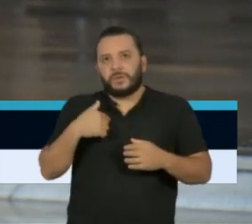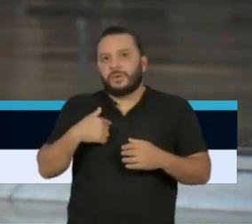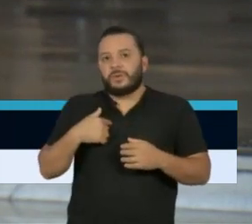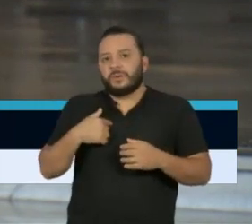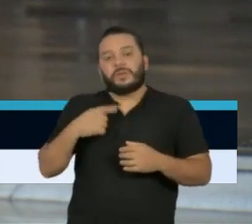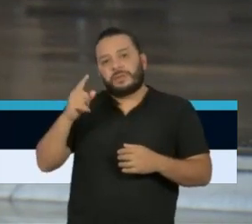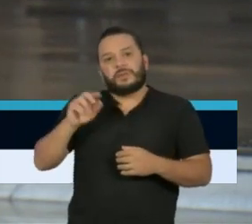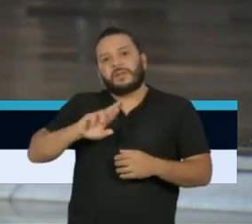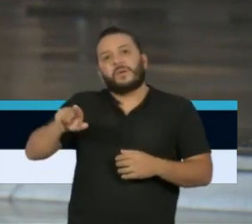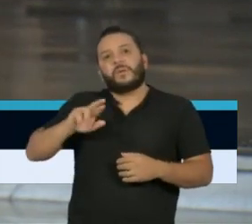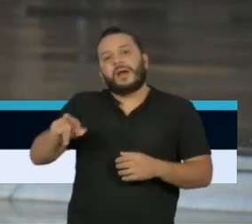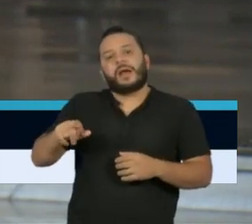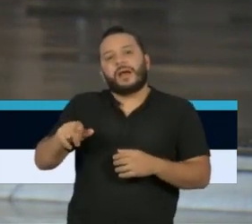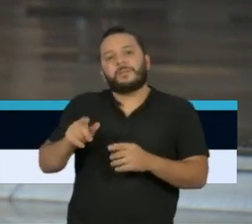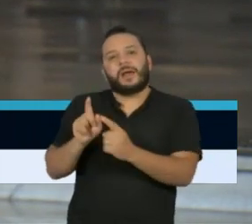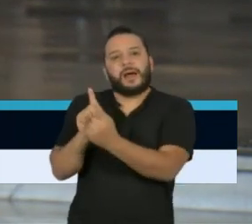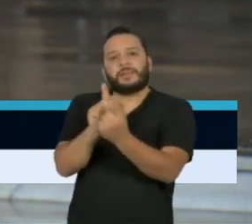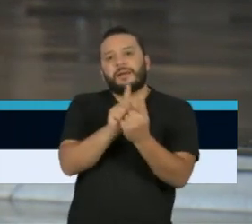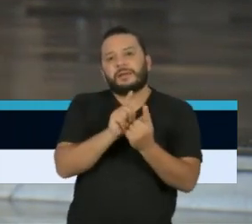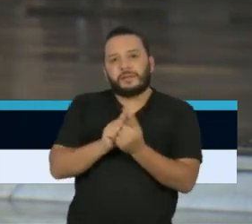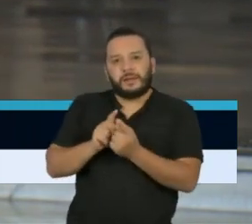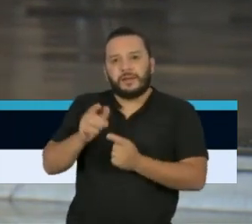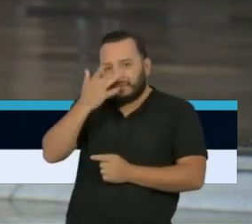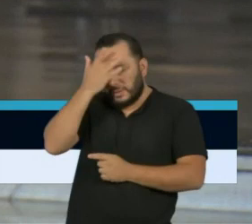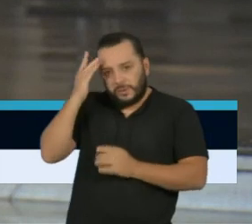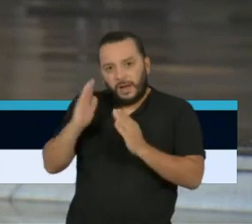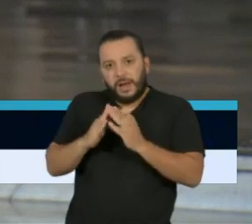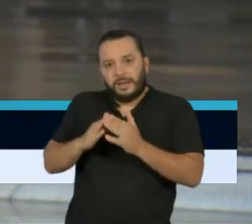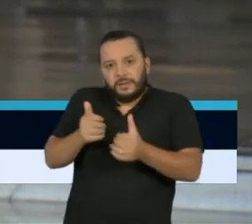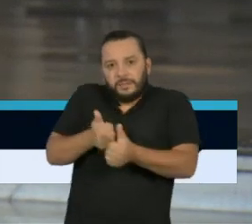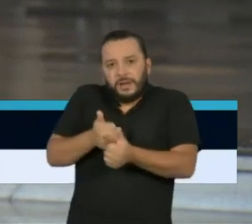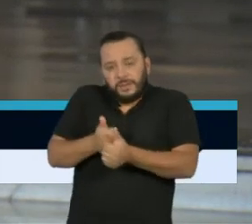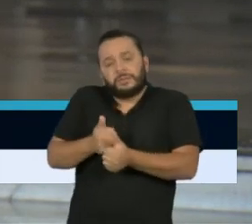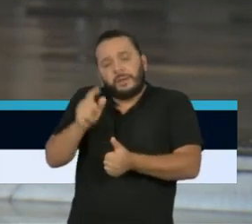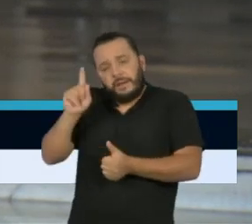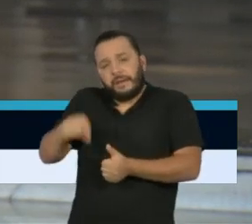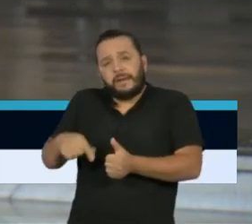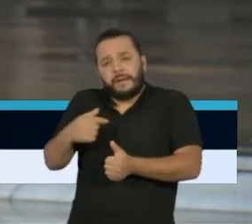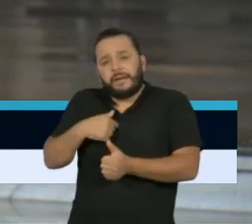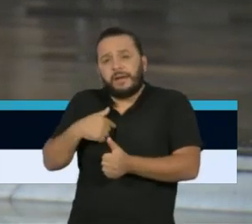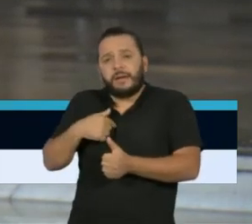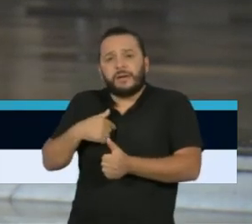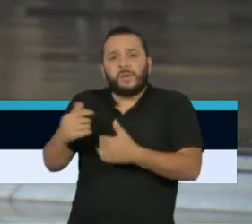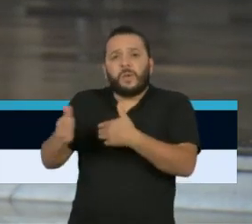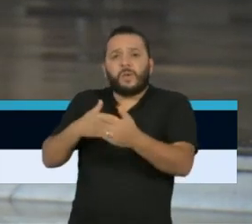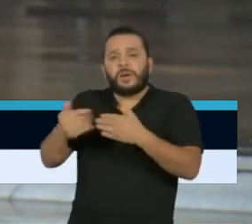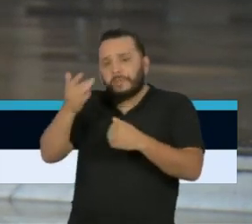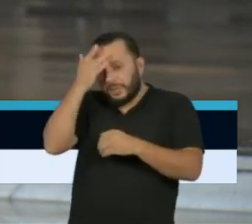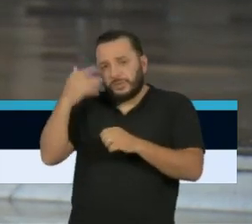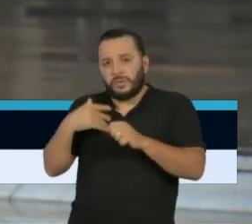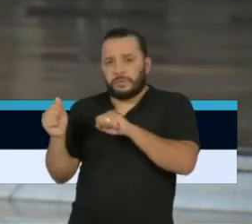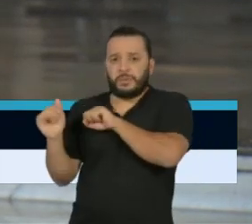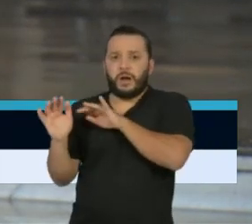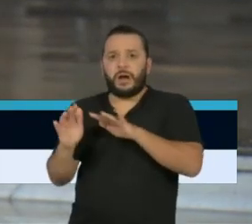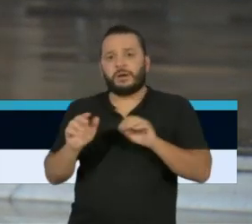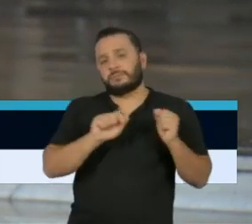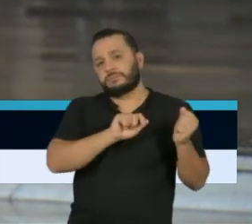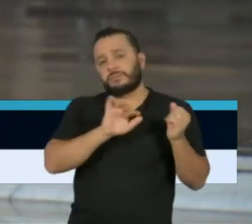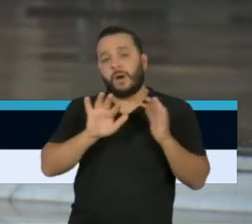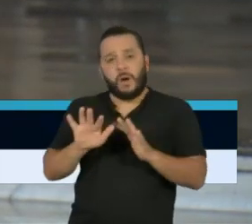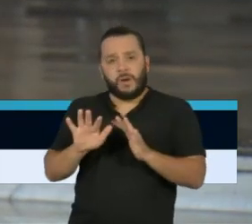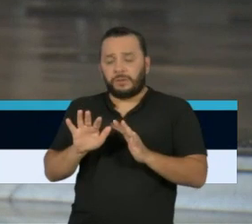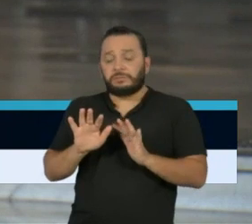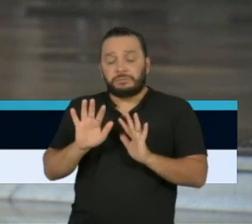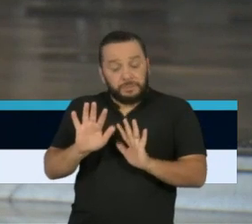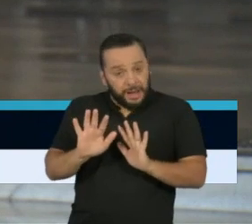atender a comunidade do entorno, é para atender o sistema de regulação do município, do qual a população dispõe para poder